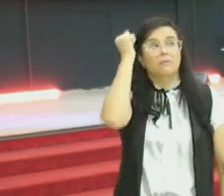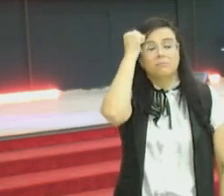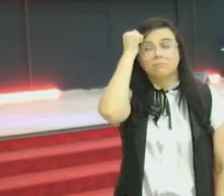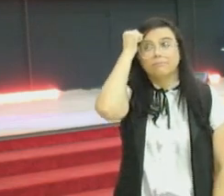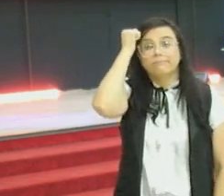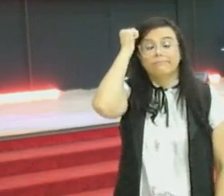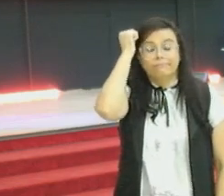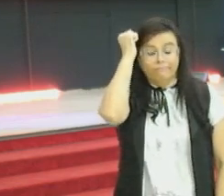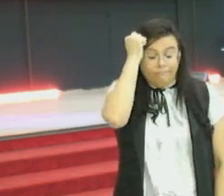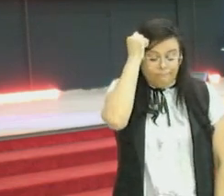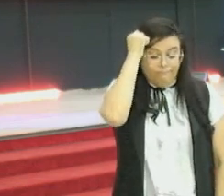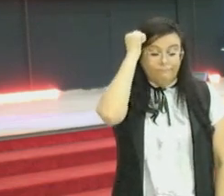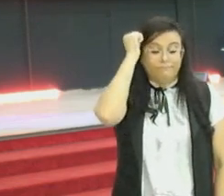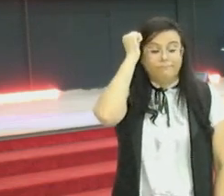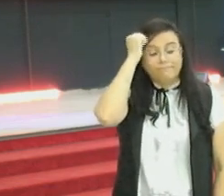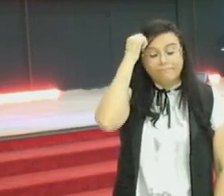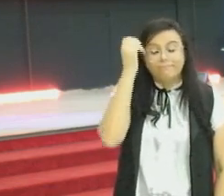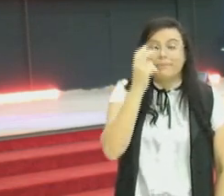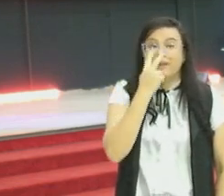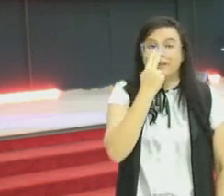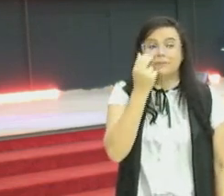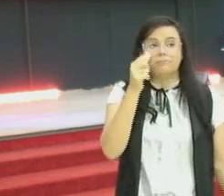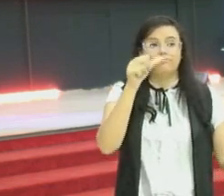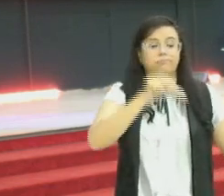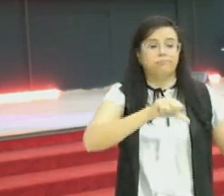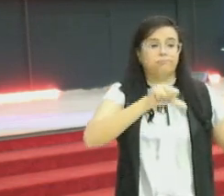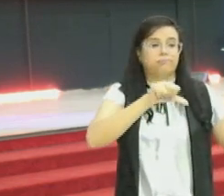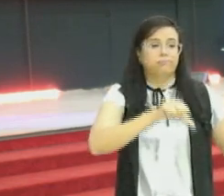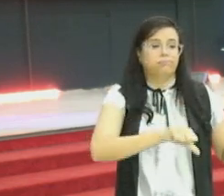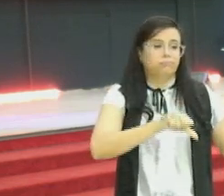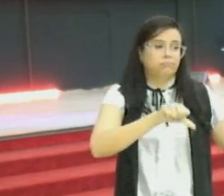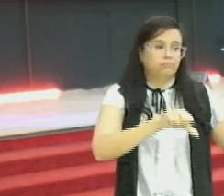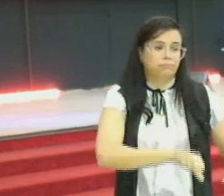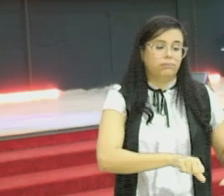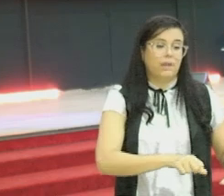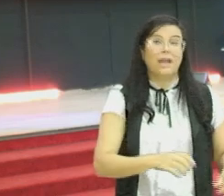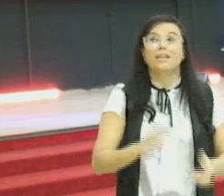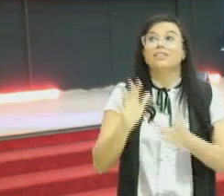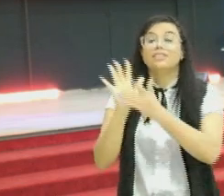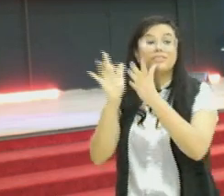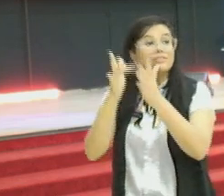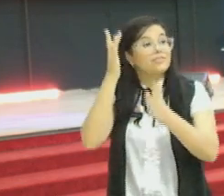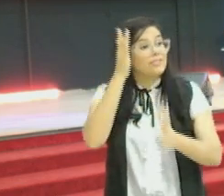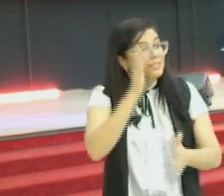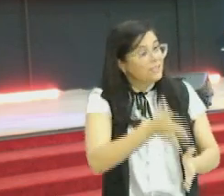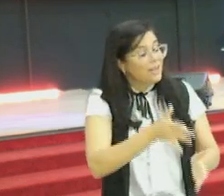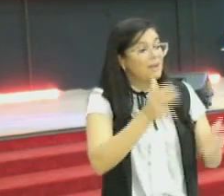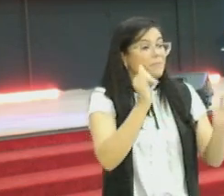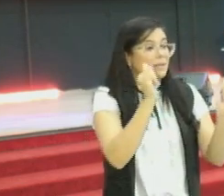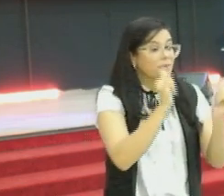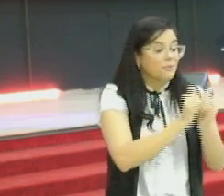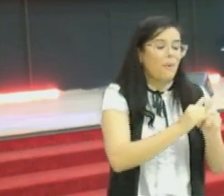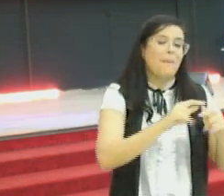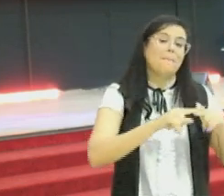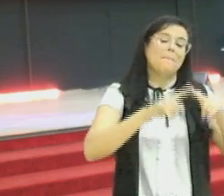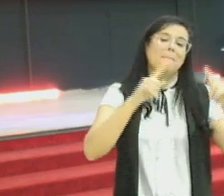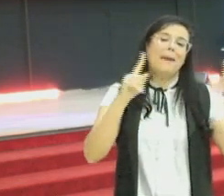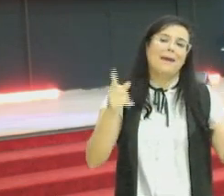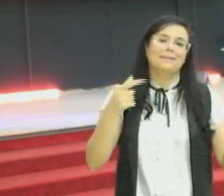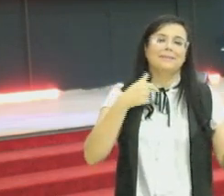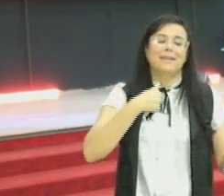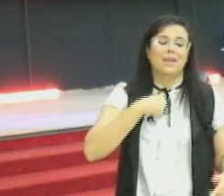Foram perdoadas por Deus, mas não conseguem liberar perdão.